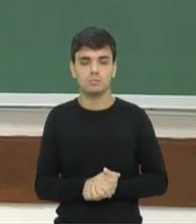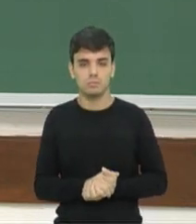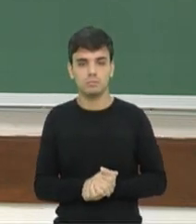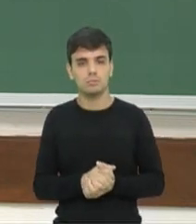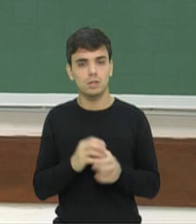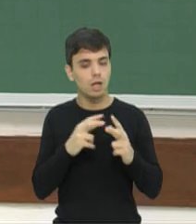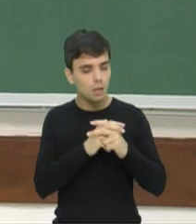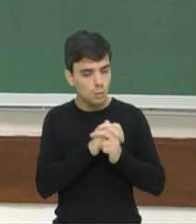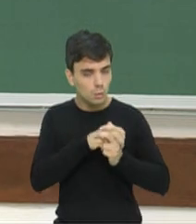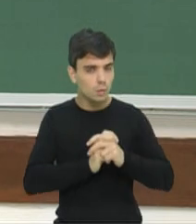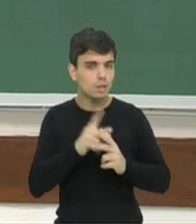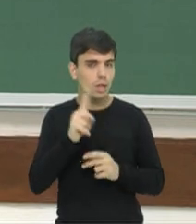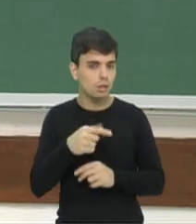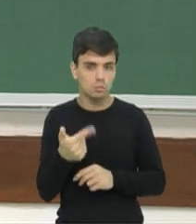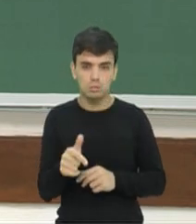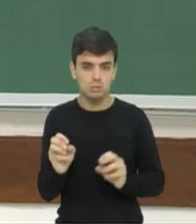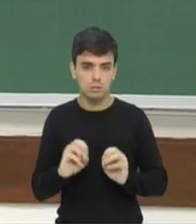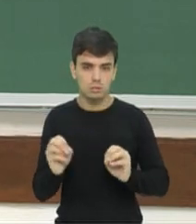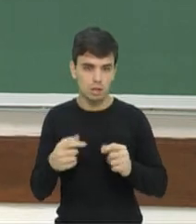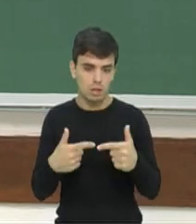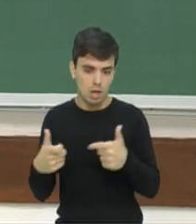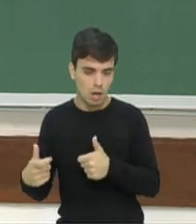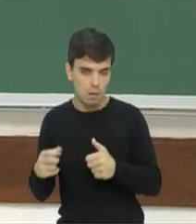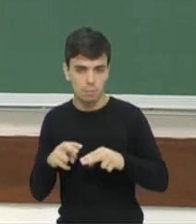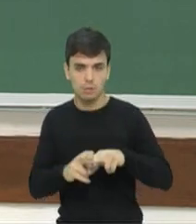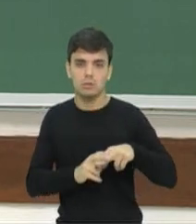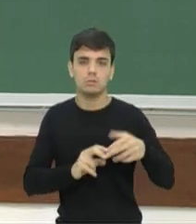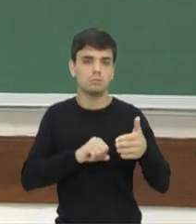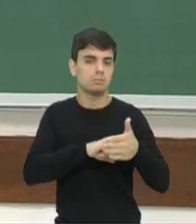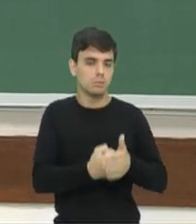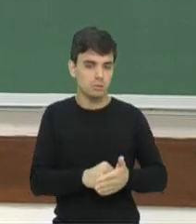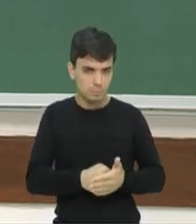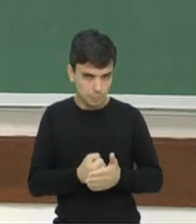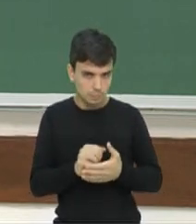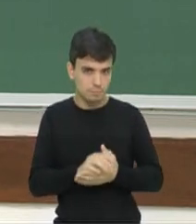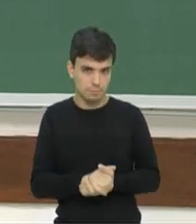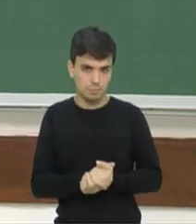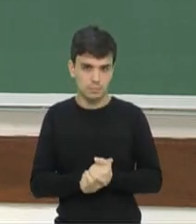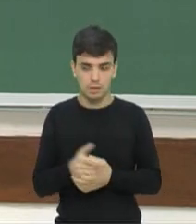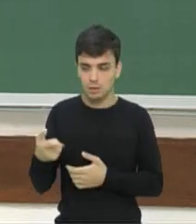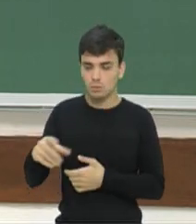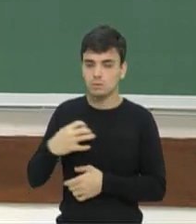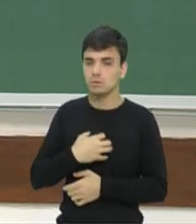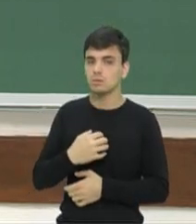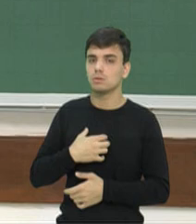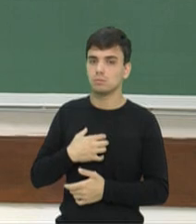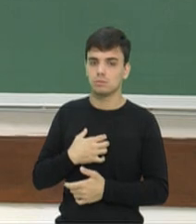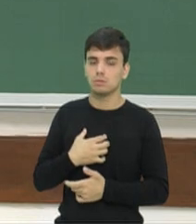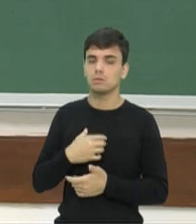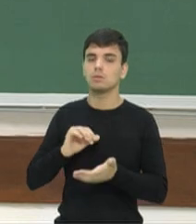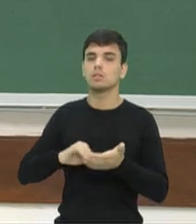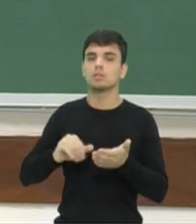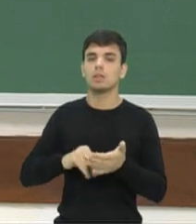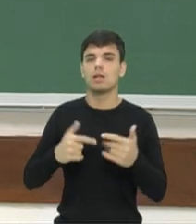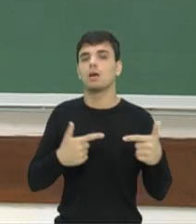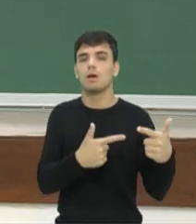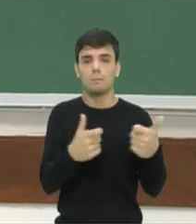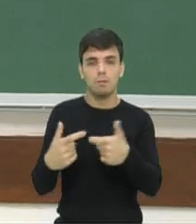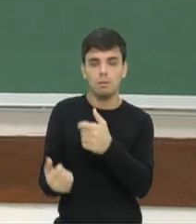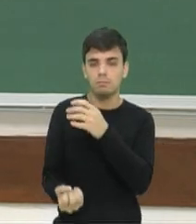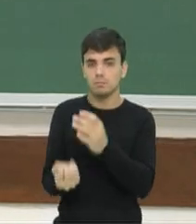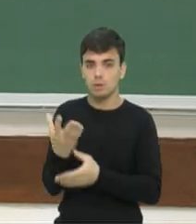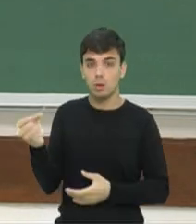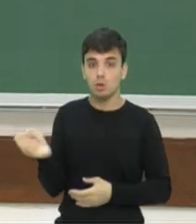a luta que eles tinham utilizava armas com a proibição, e para que a outra modalidade fosse difundida, eles retiraram as armas e criaram uma